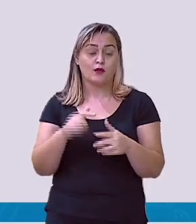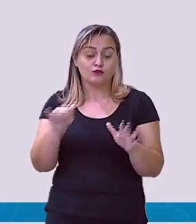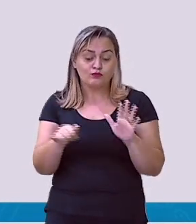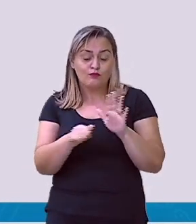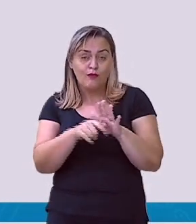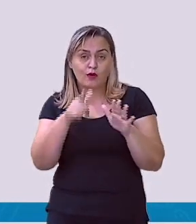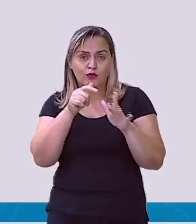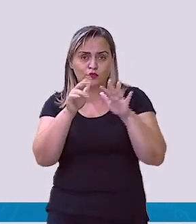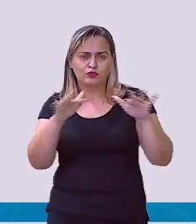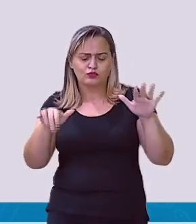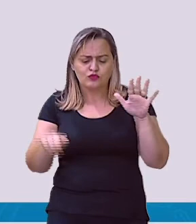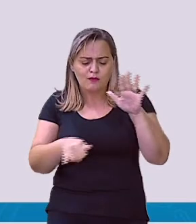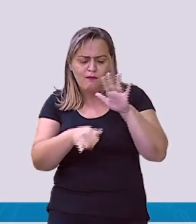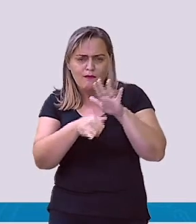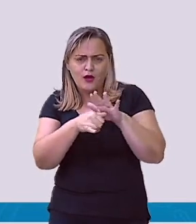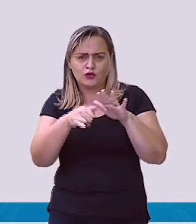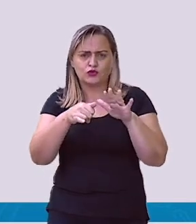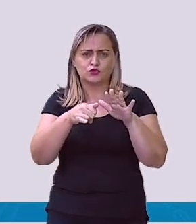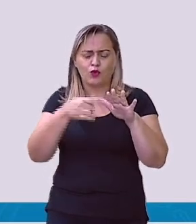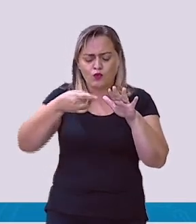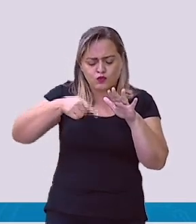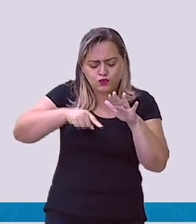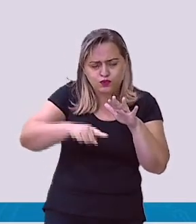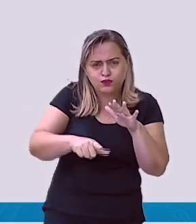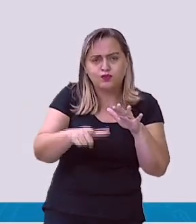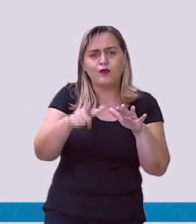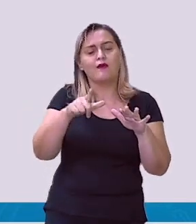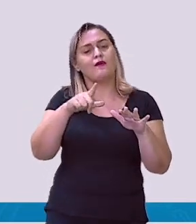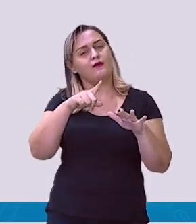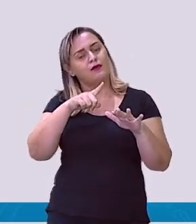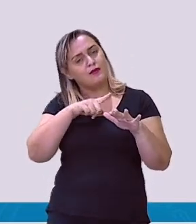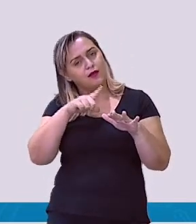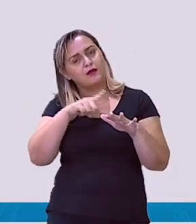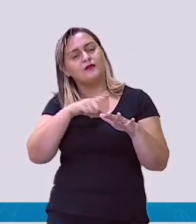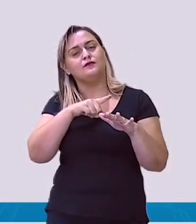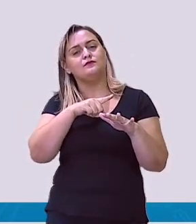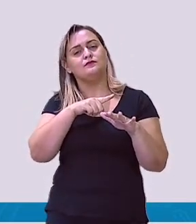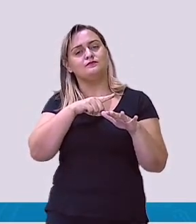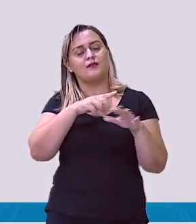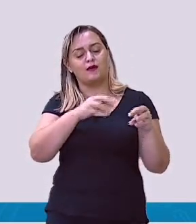Certo? E nesse próximo slide,